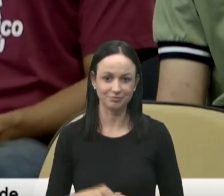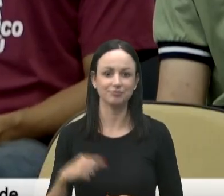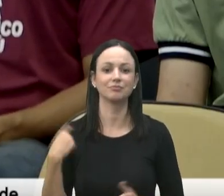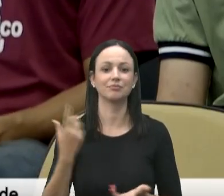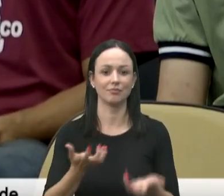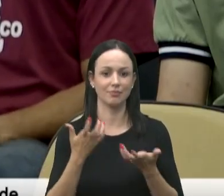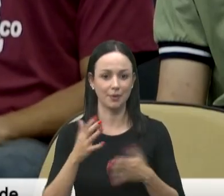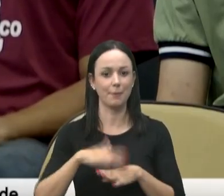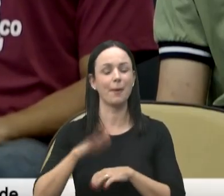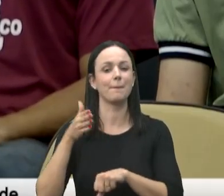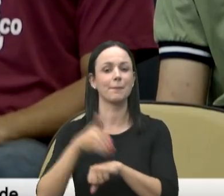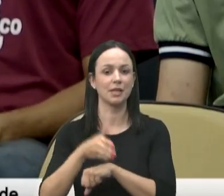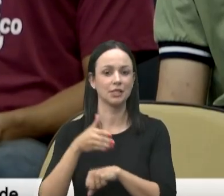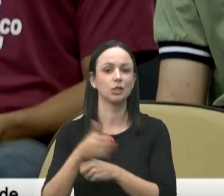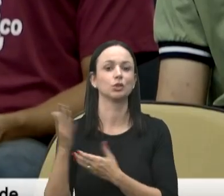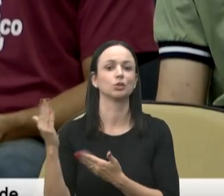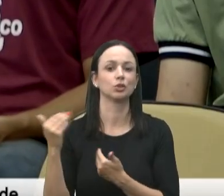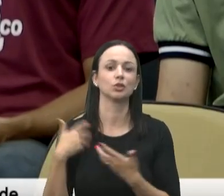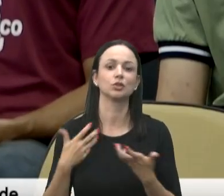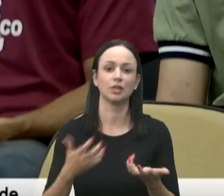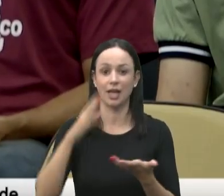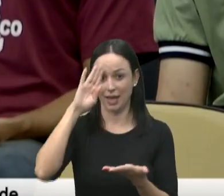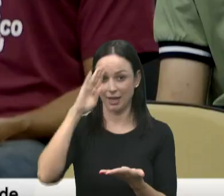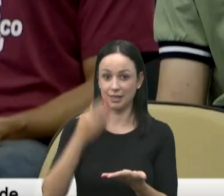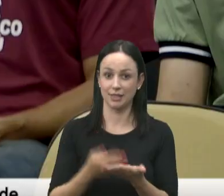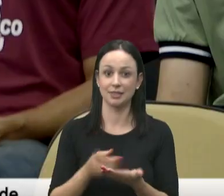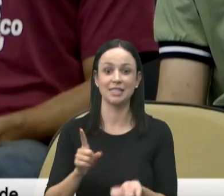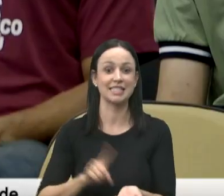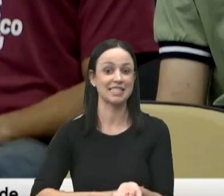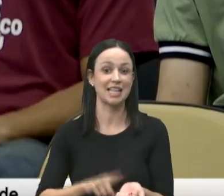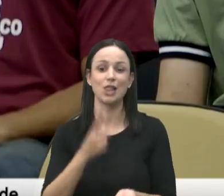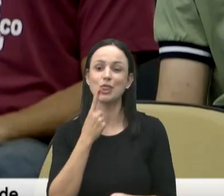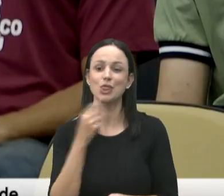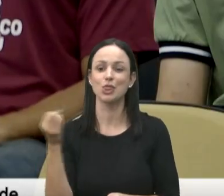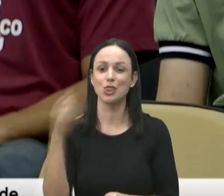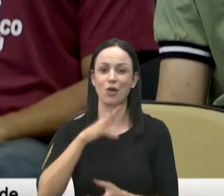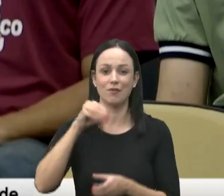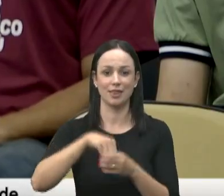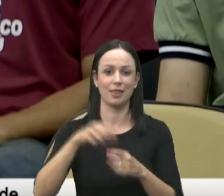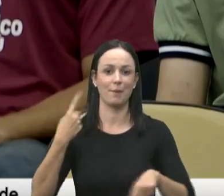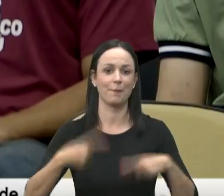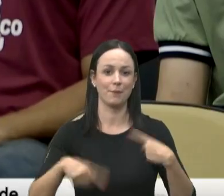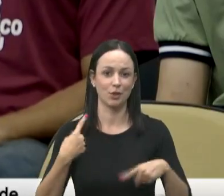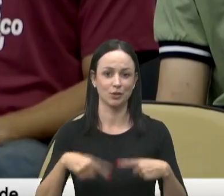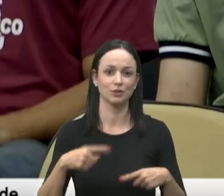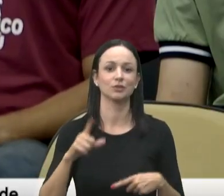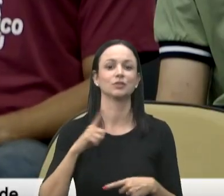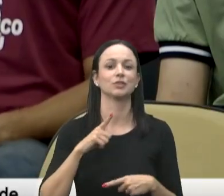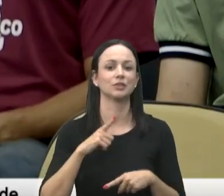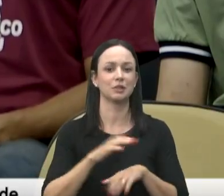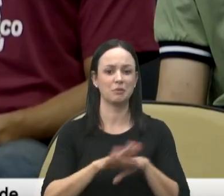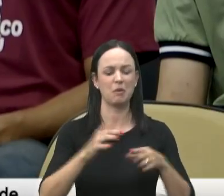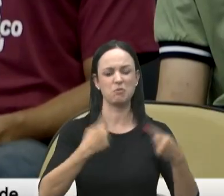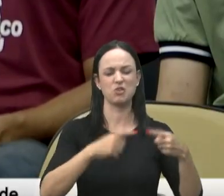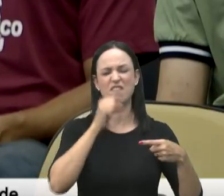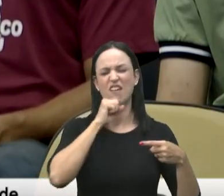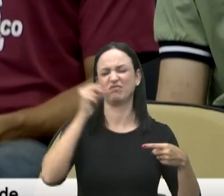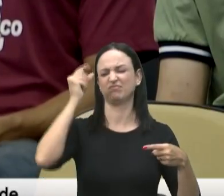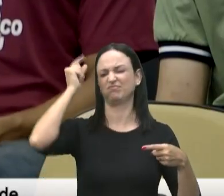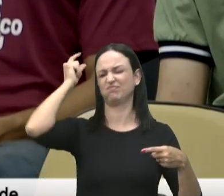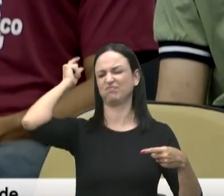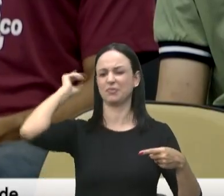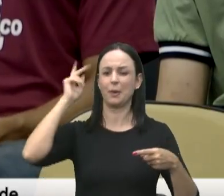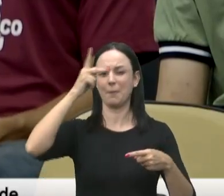mais participação da juventude, a gente acredita que sangue novo dentro da política, a gente acaba com aquela politicagem velha, de